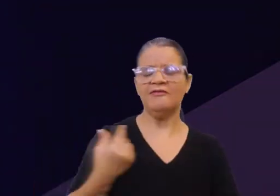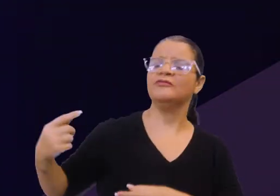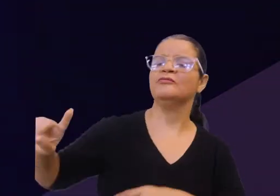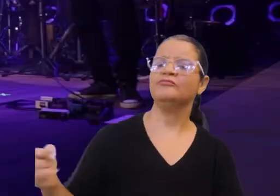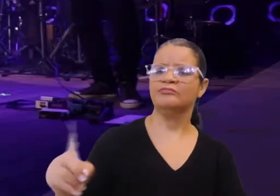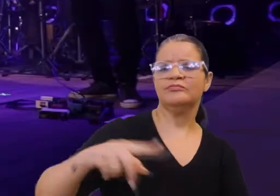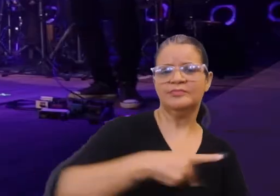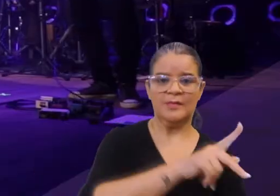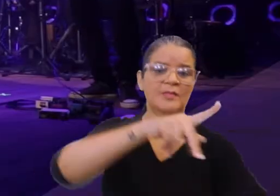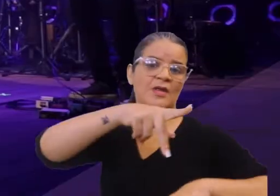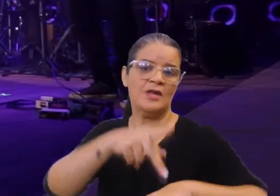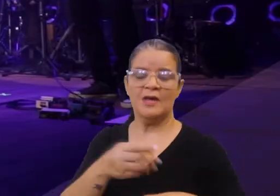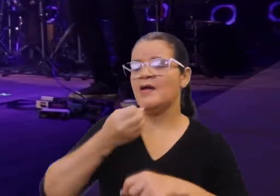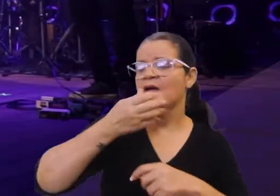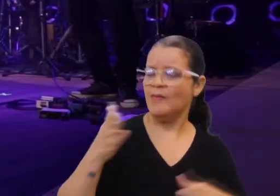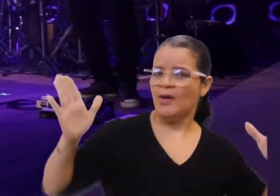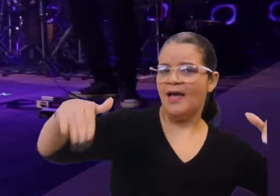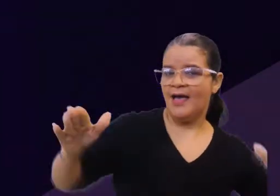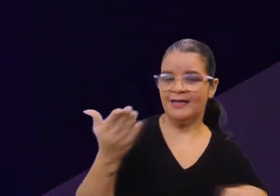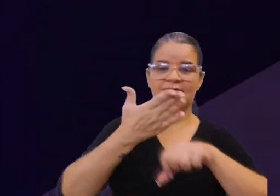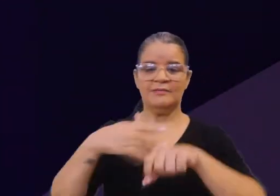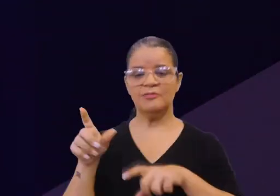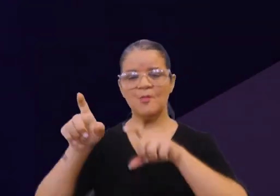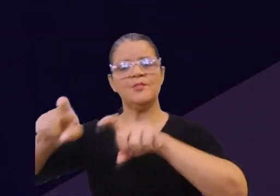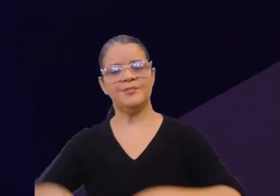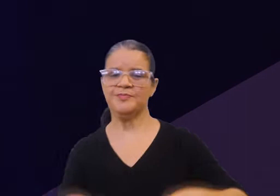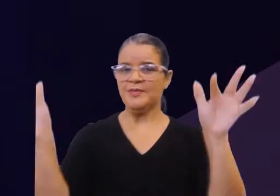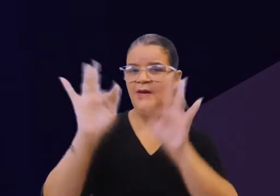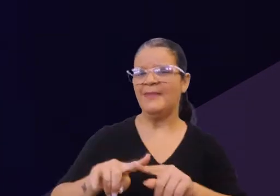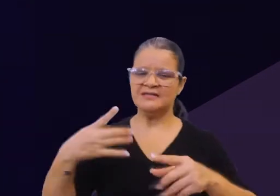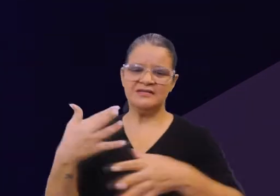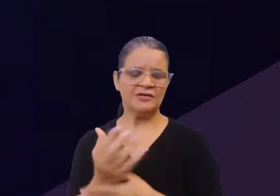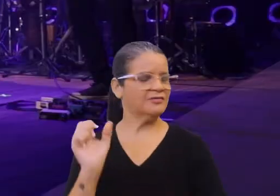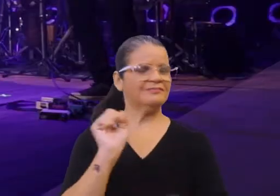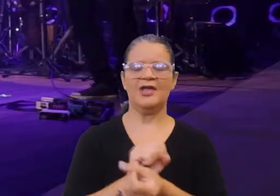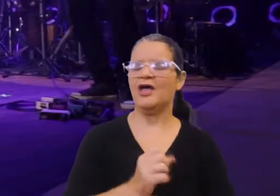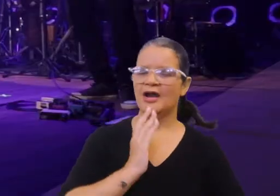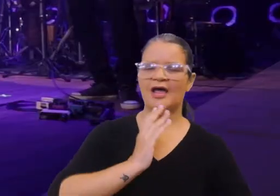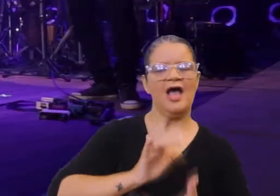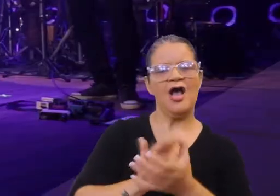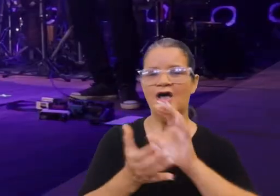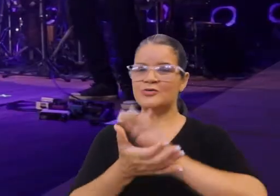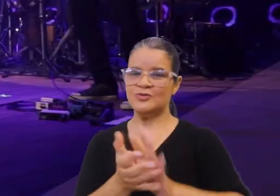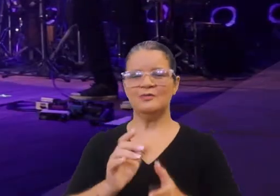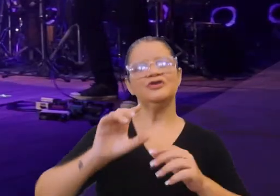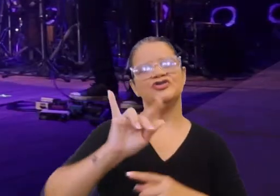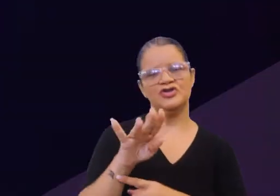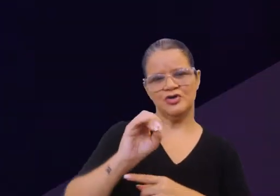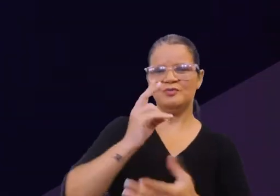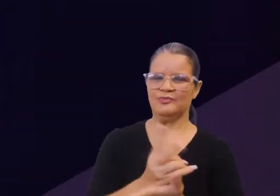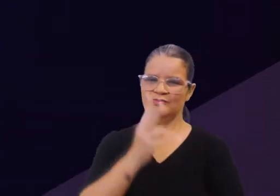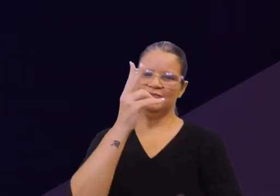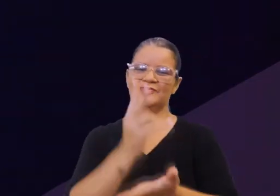Por esse país, Cosgadão e Asa Branca e o Sertão Feliz. Mas a cidade não para com a nação subir. Chico sai se o mangue continua